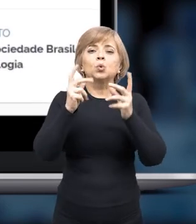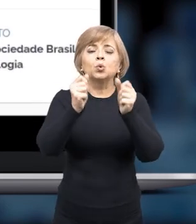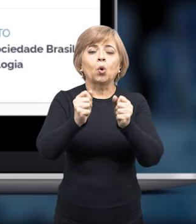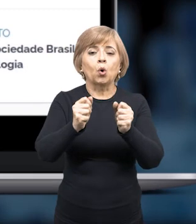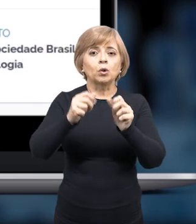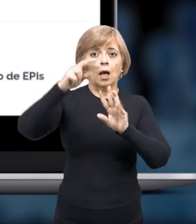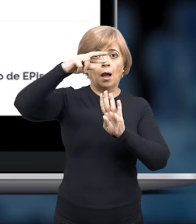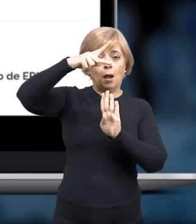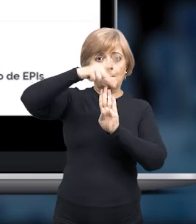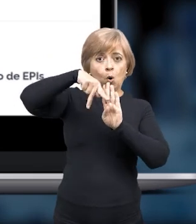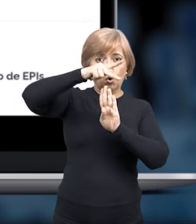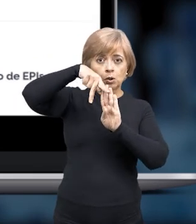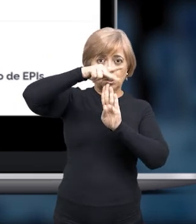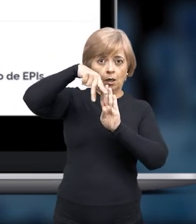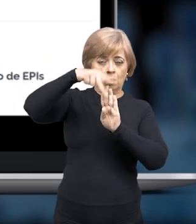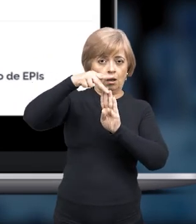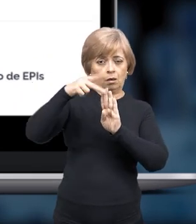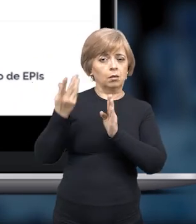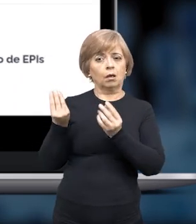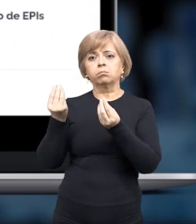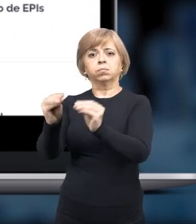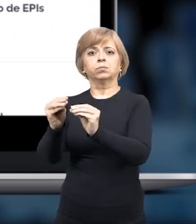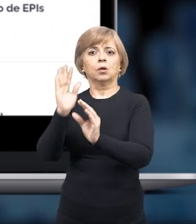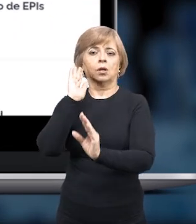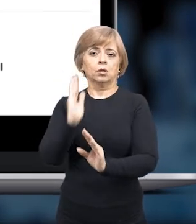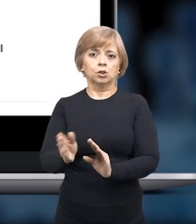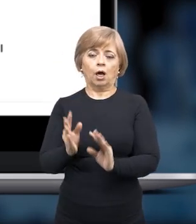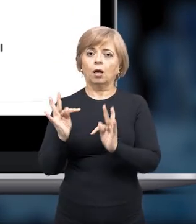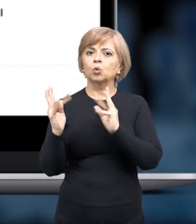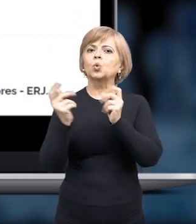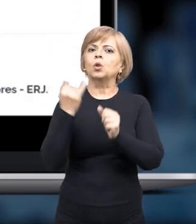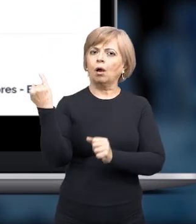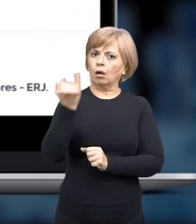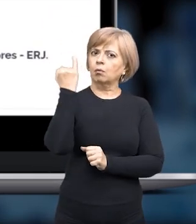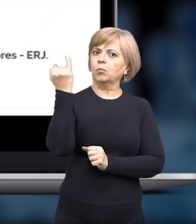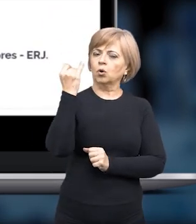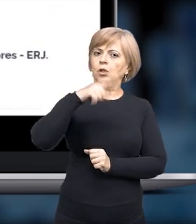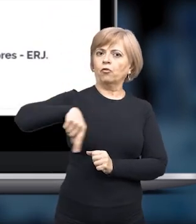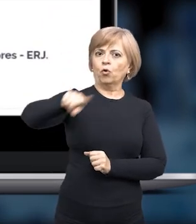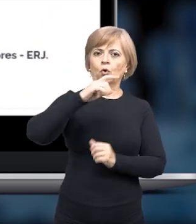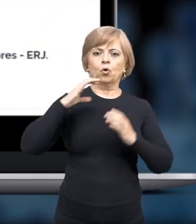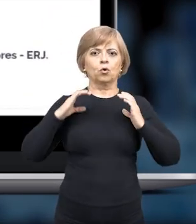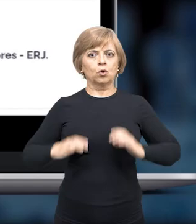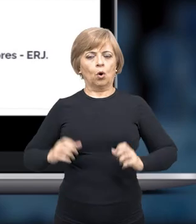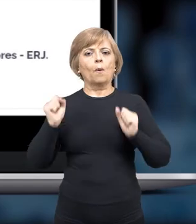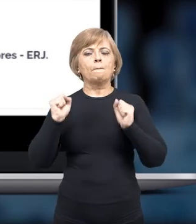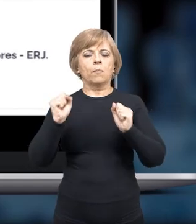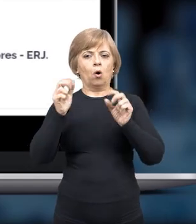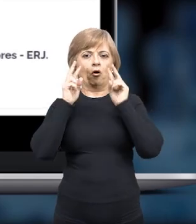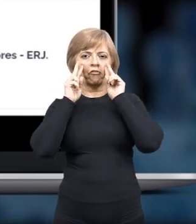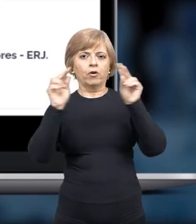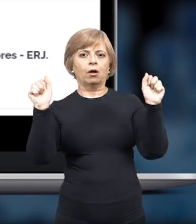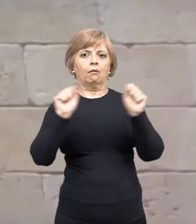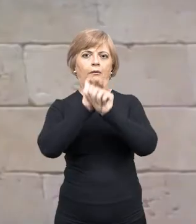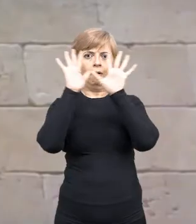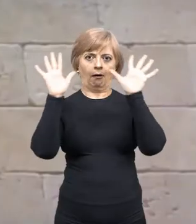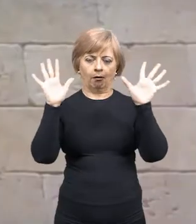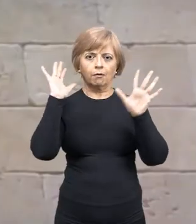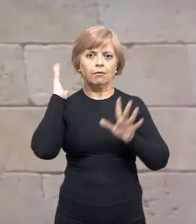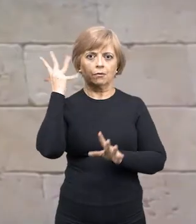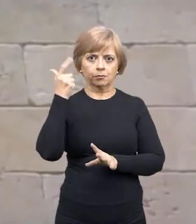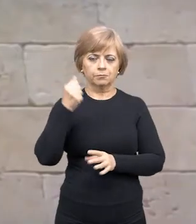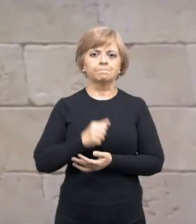portarias que foram instauradas. A gente entende que isso é bastante relevante e por isso que nós instauramos há pouco tempo um procedimento de